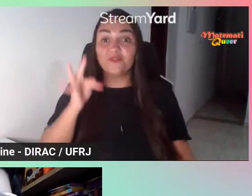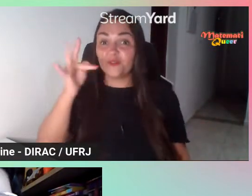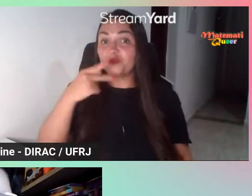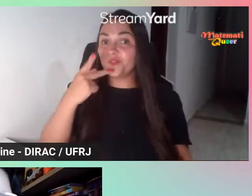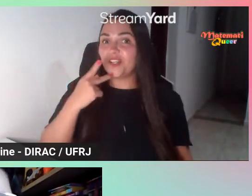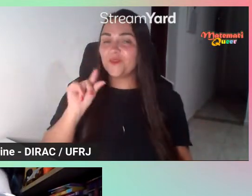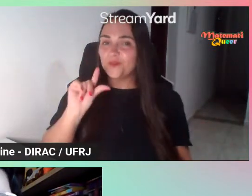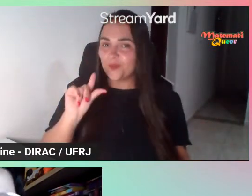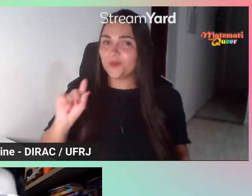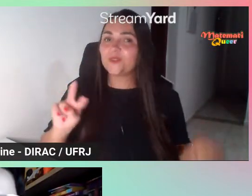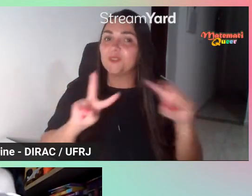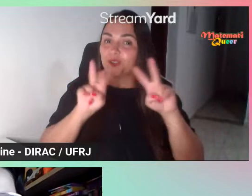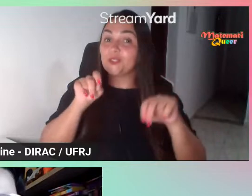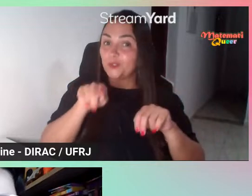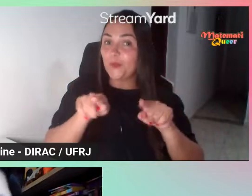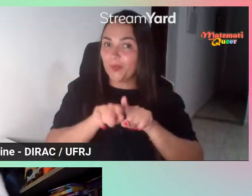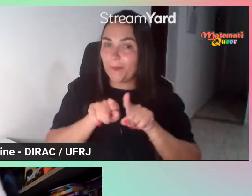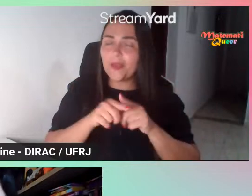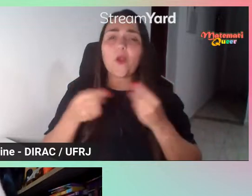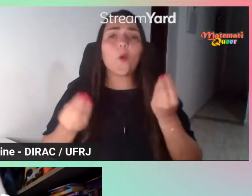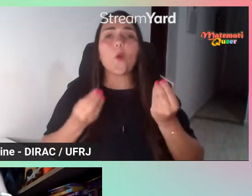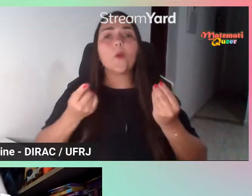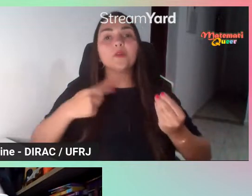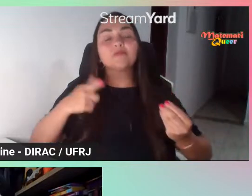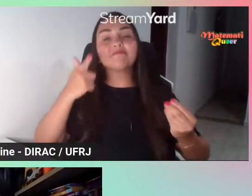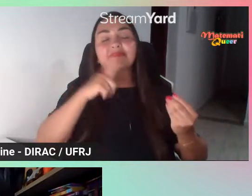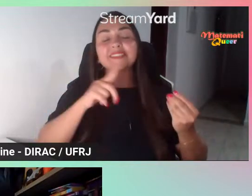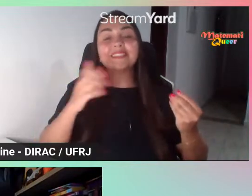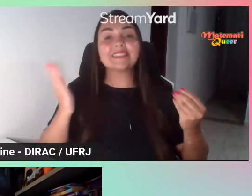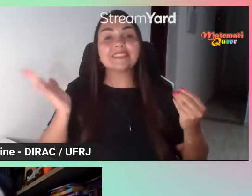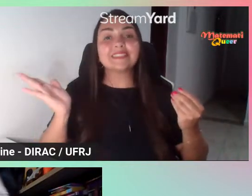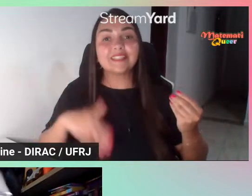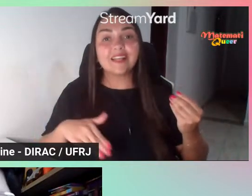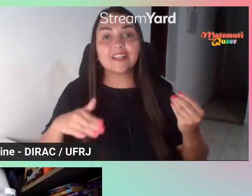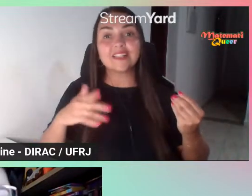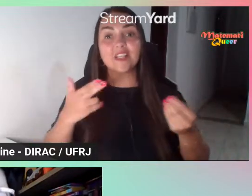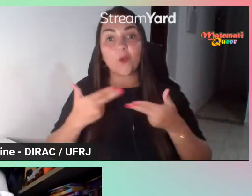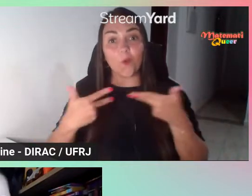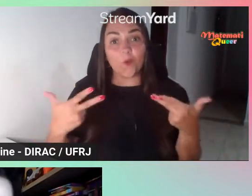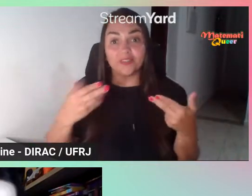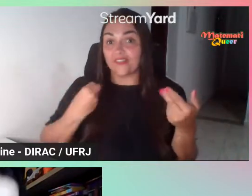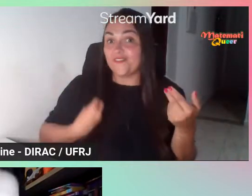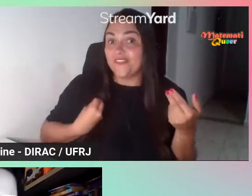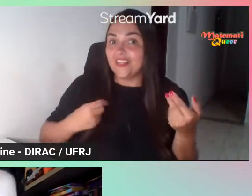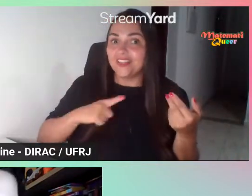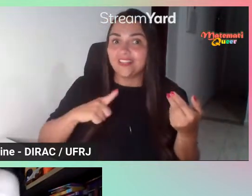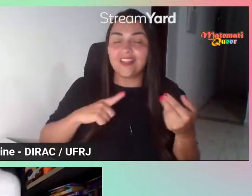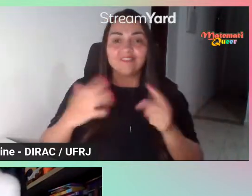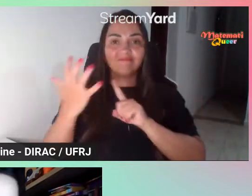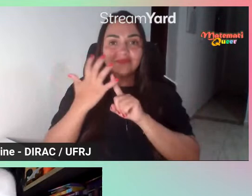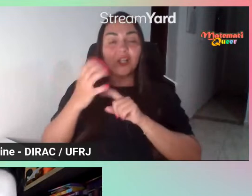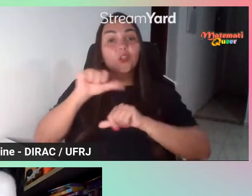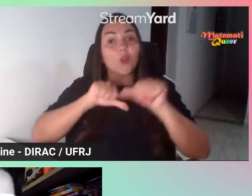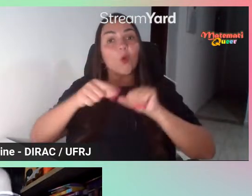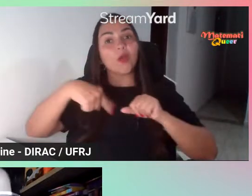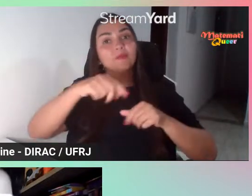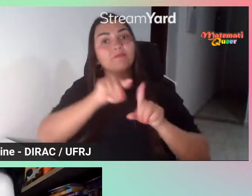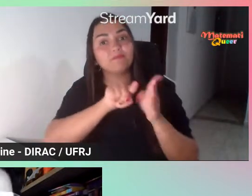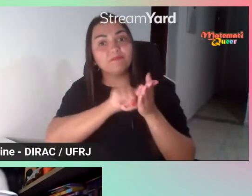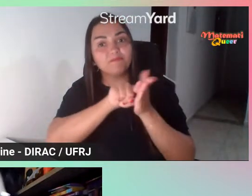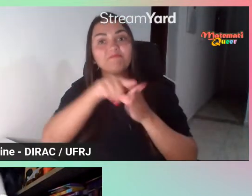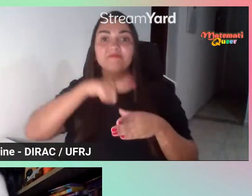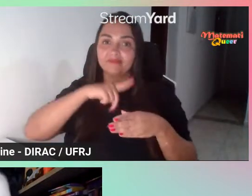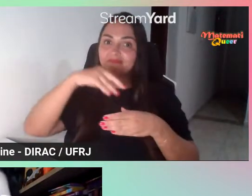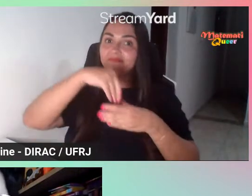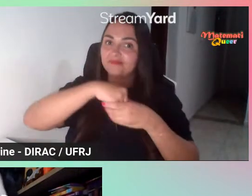isso, como que a gente traz aquilo que a vida acaba trazendo para a gente acaba trazendo também para a nossa pesquisa, né? E